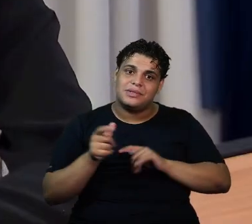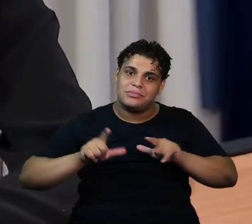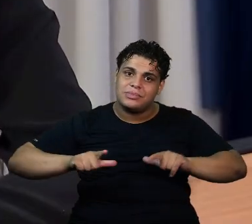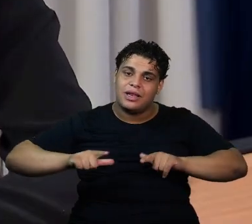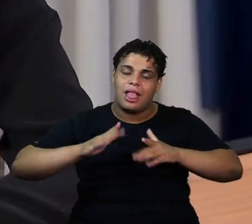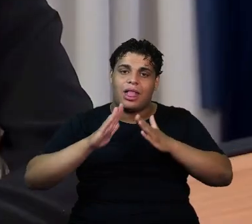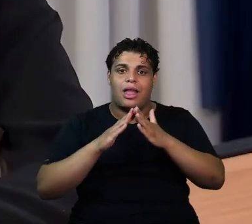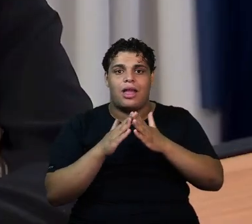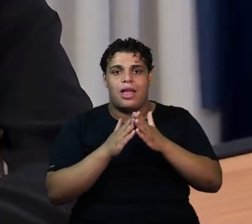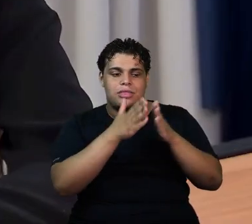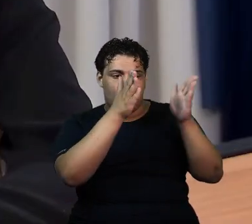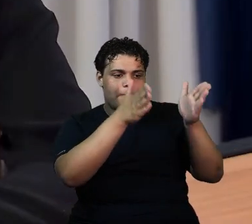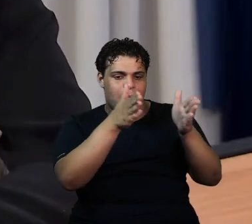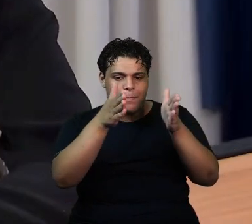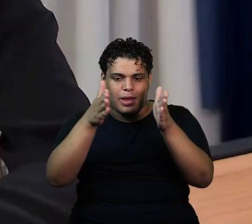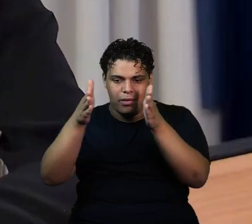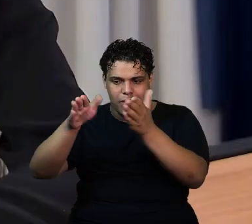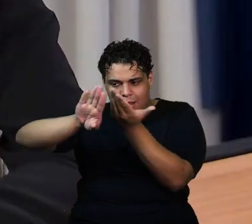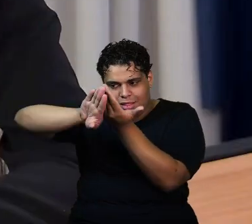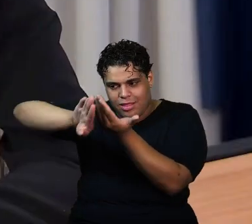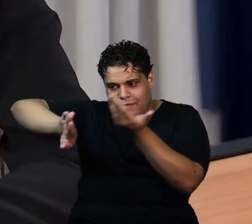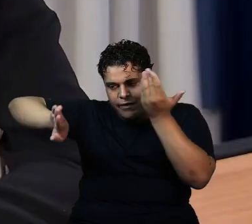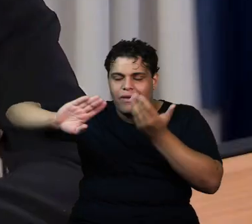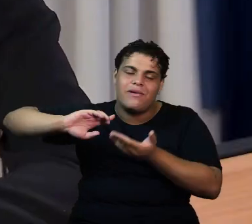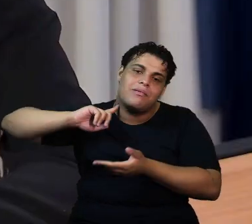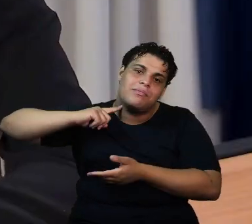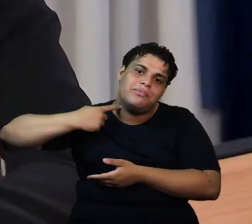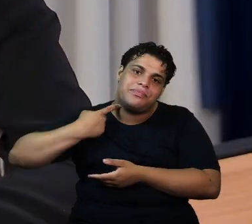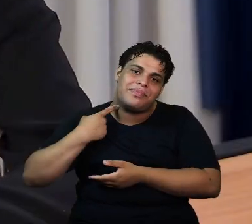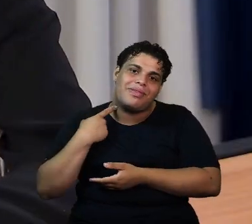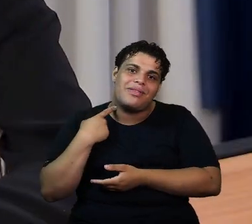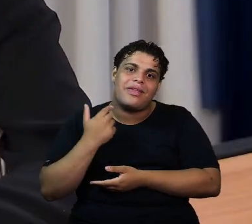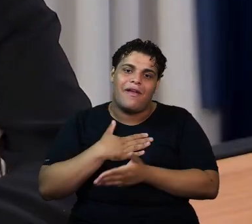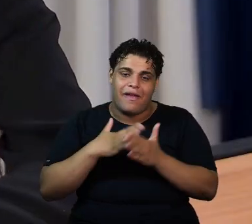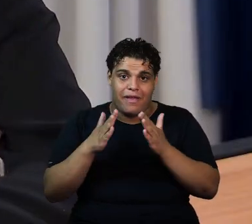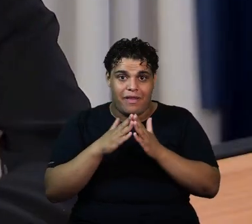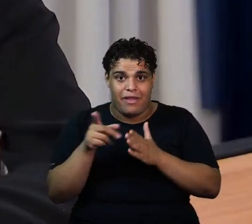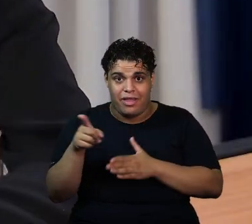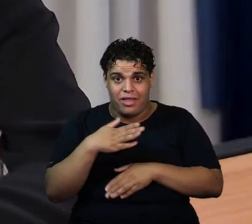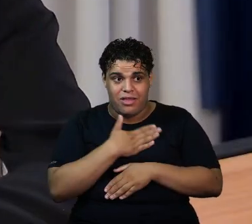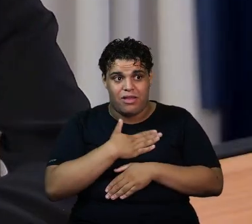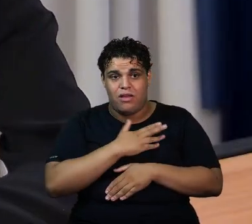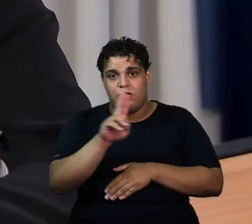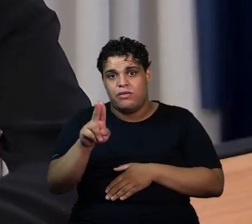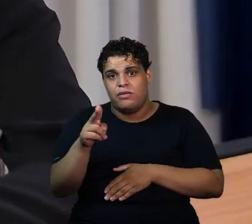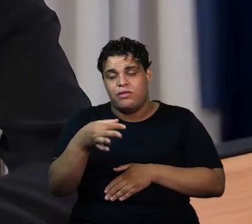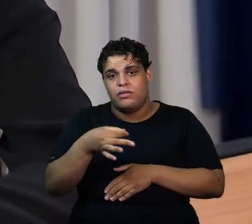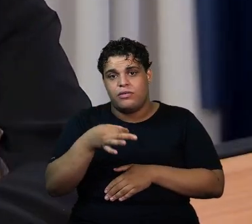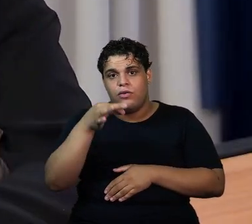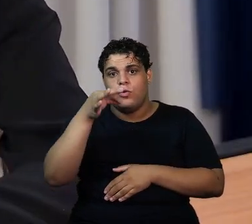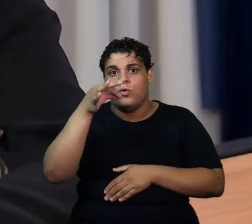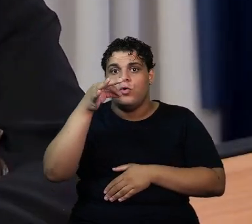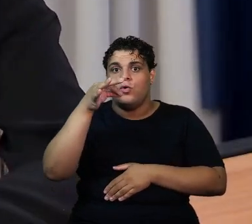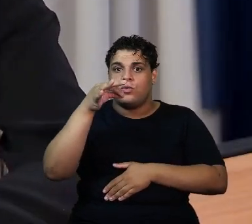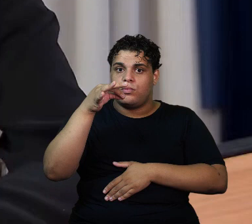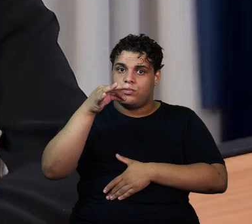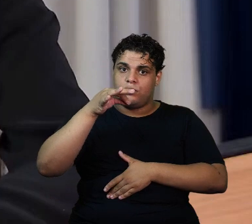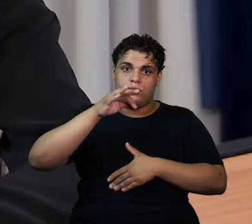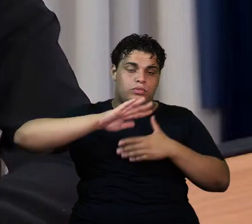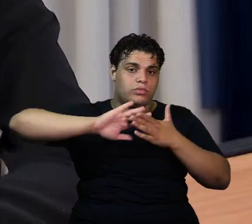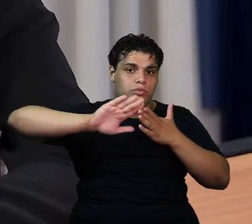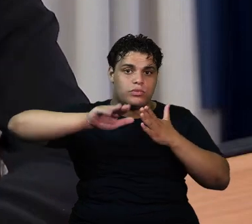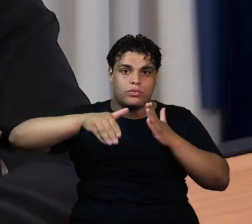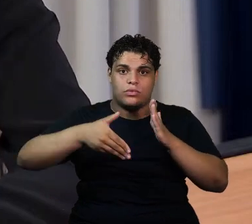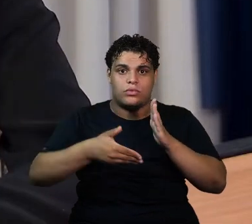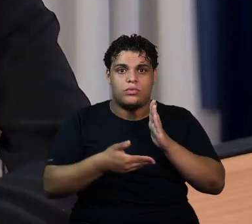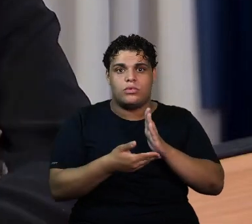de separação de lixo. Em casa, meus meninos adoram utilizar canudo para tomar suco, essas coisas. Os canudos são todos em